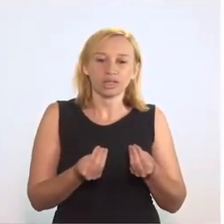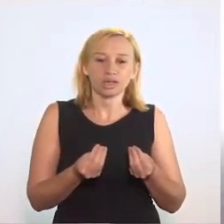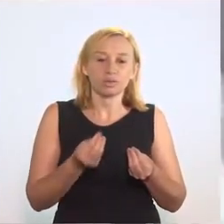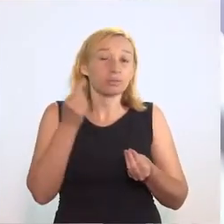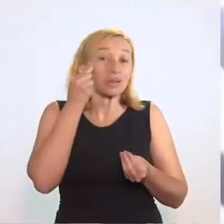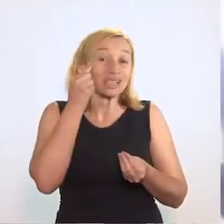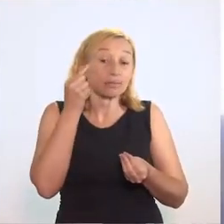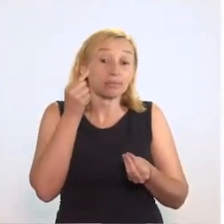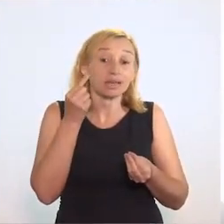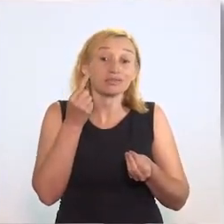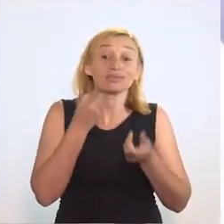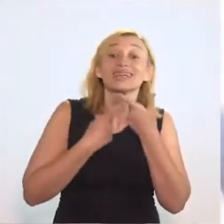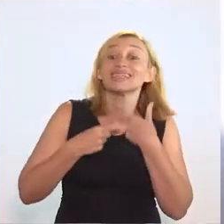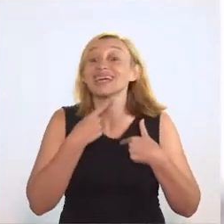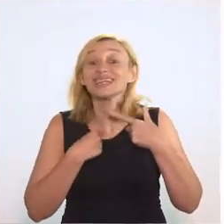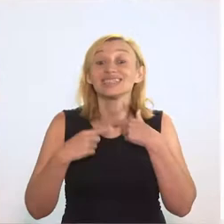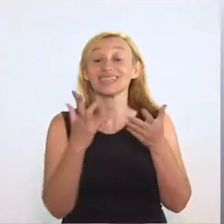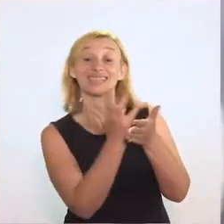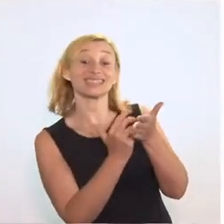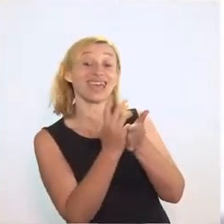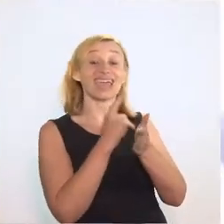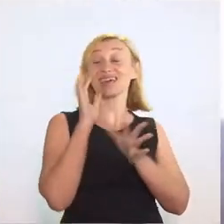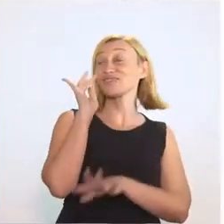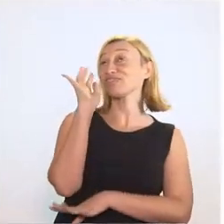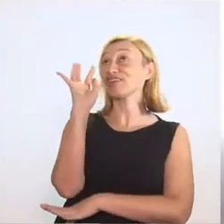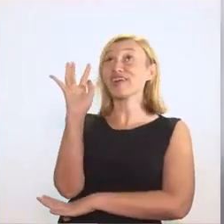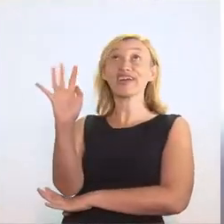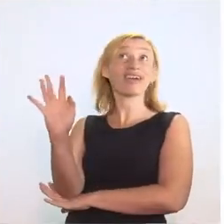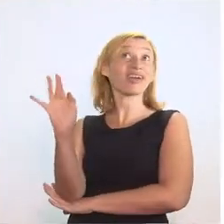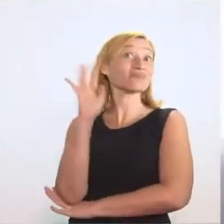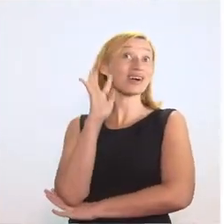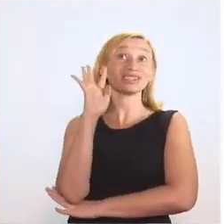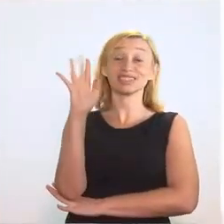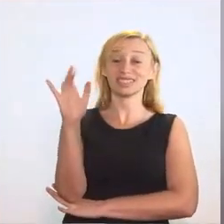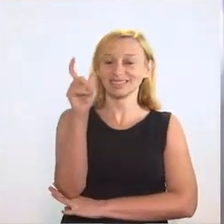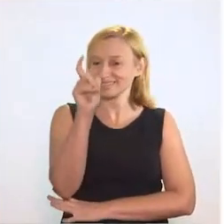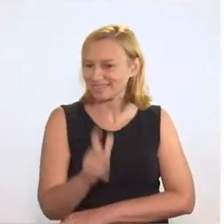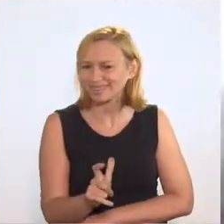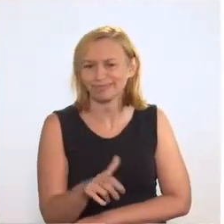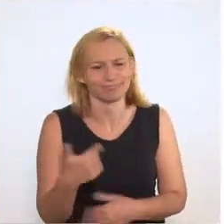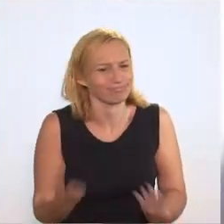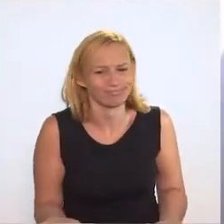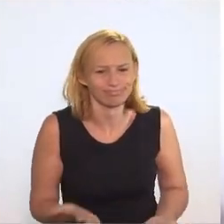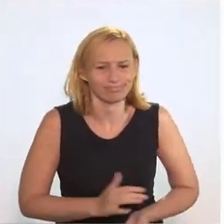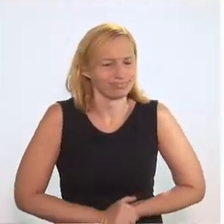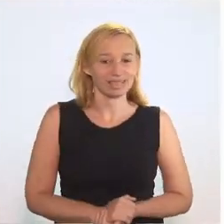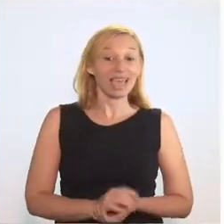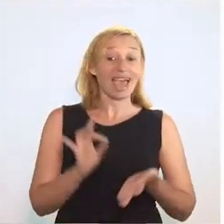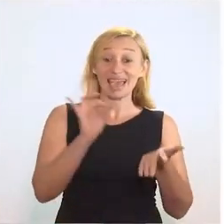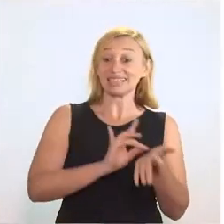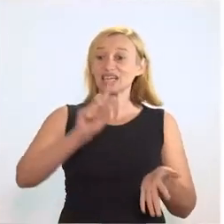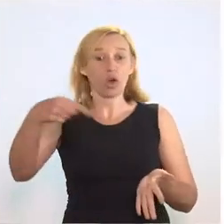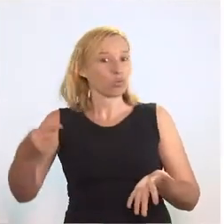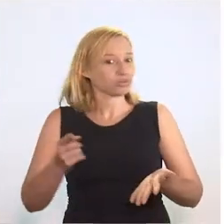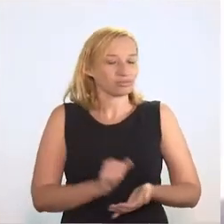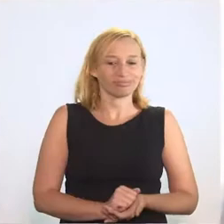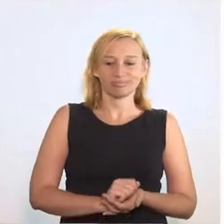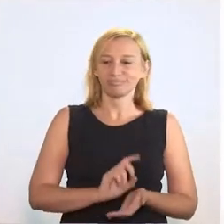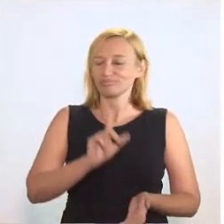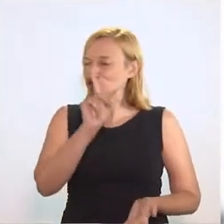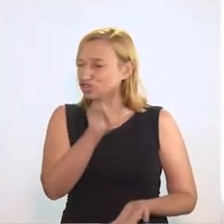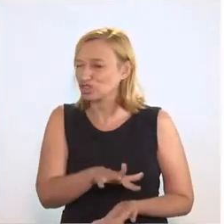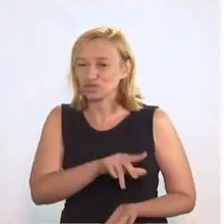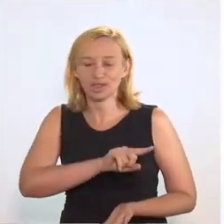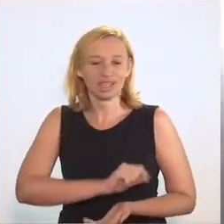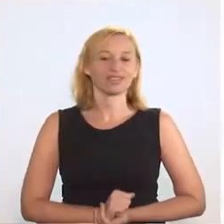essa expectativa que a gente desenha, que a gente coloca em filme, que a gente roteiriza, que a gente, enfim, romantiza. Né? A realidade é outra.